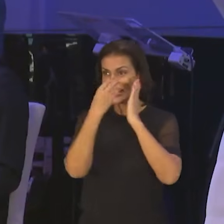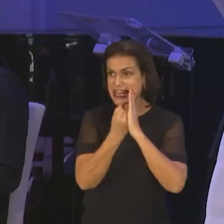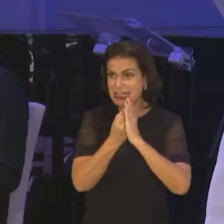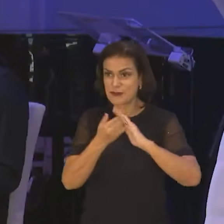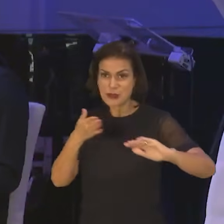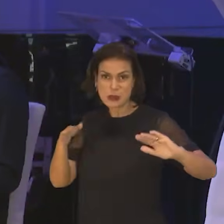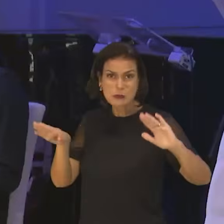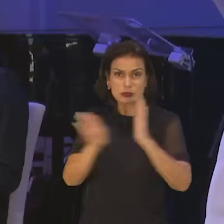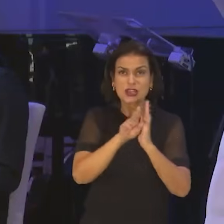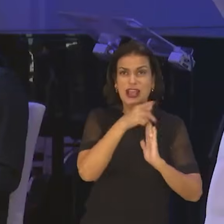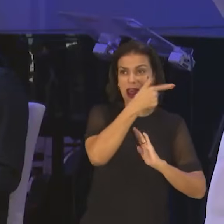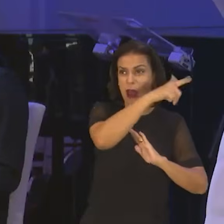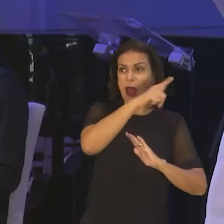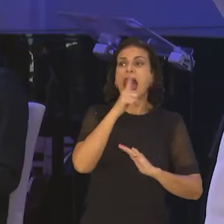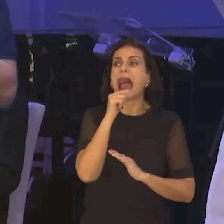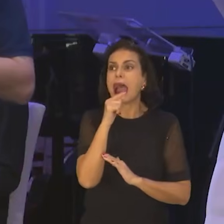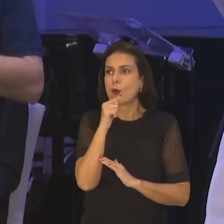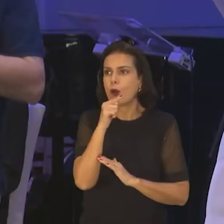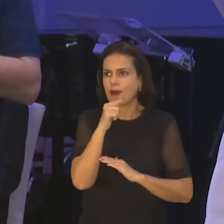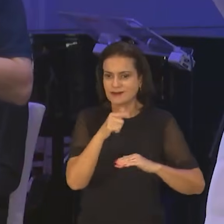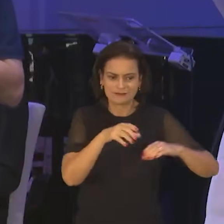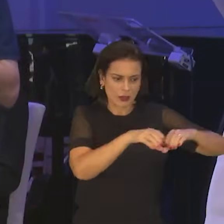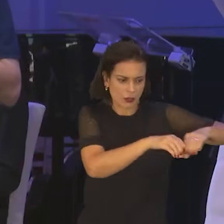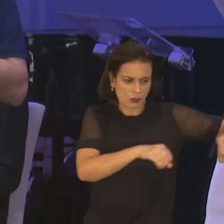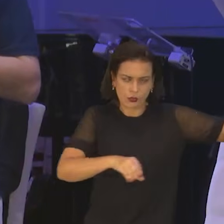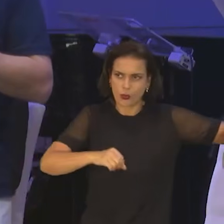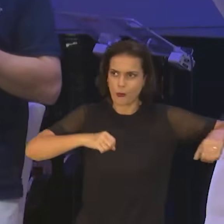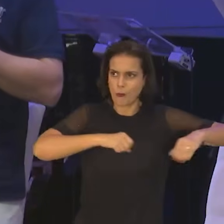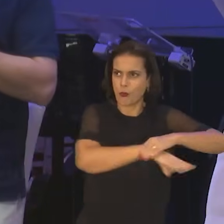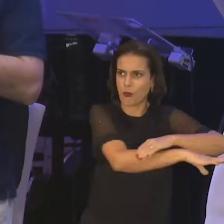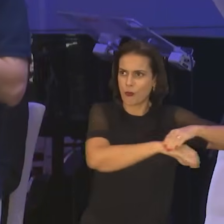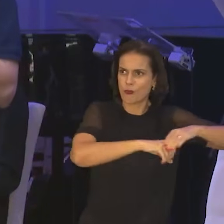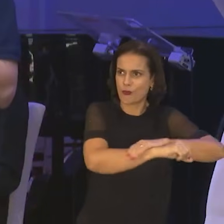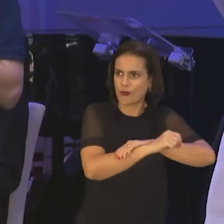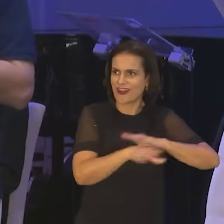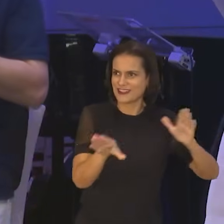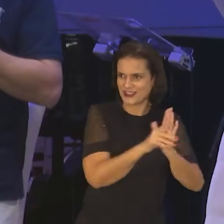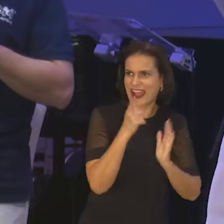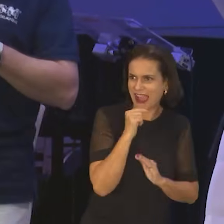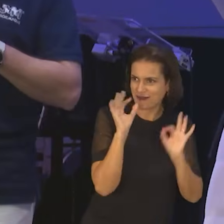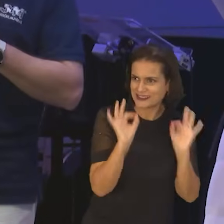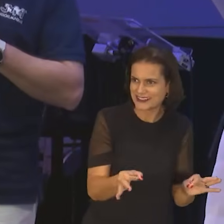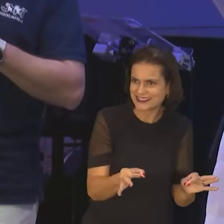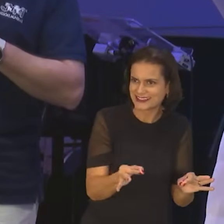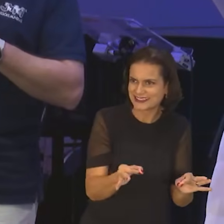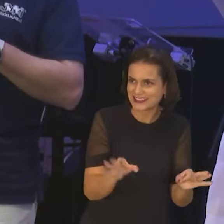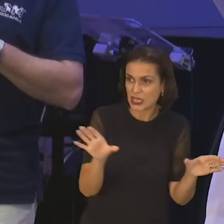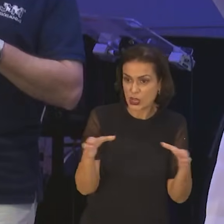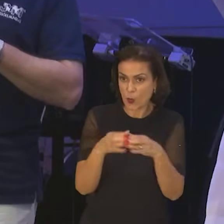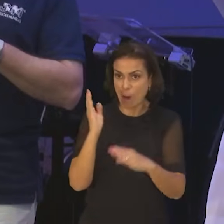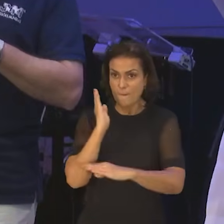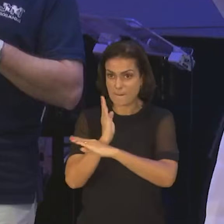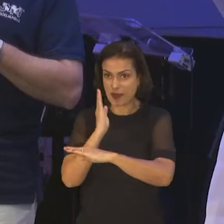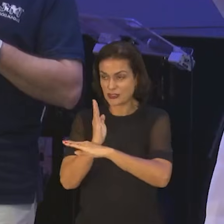chegar a água na torneira precisa de um canal, um cano. A junta, esse é o cano.